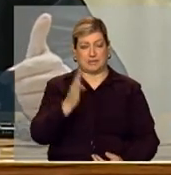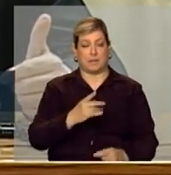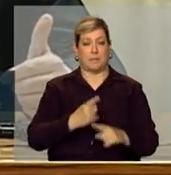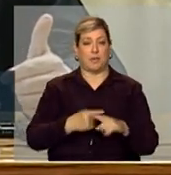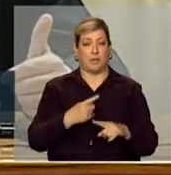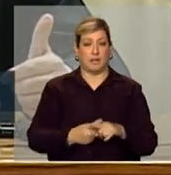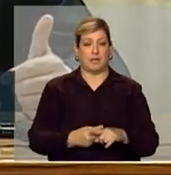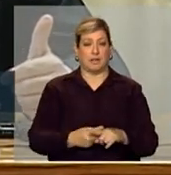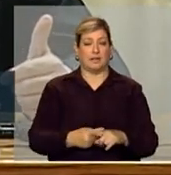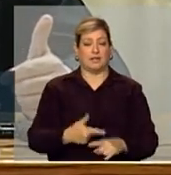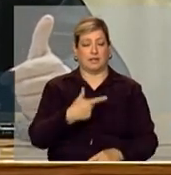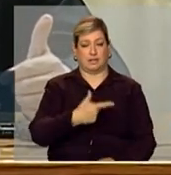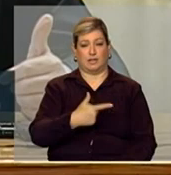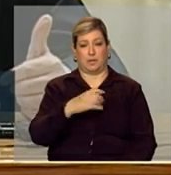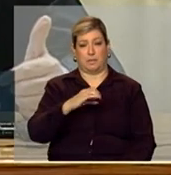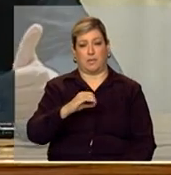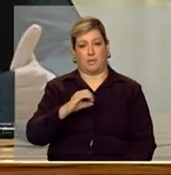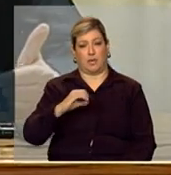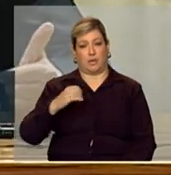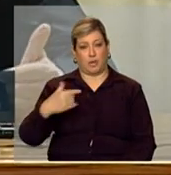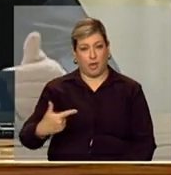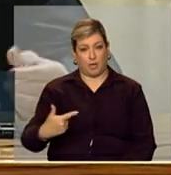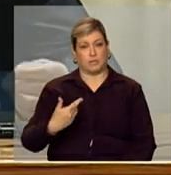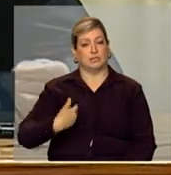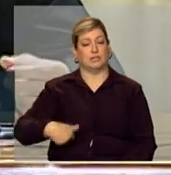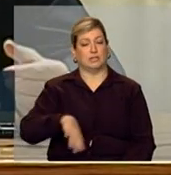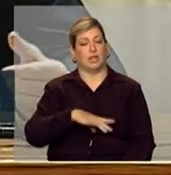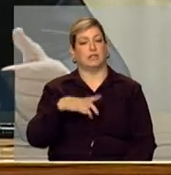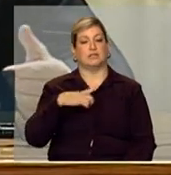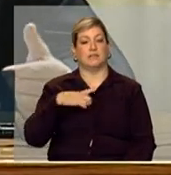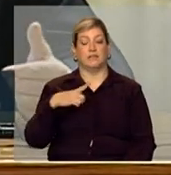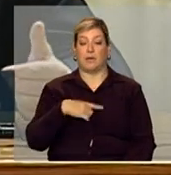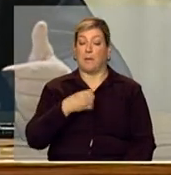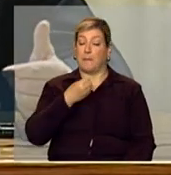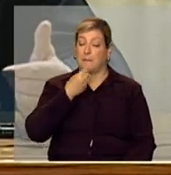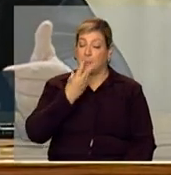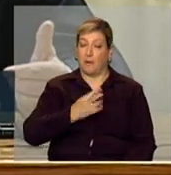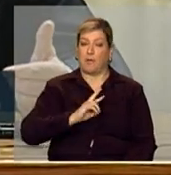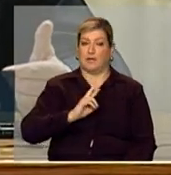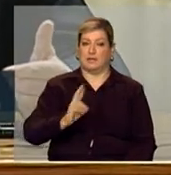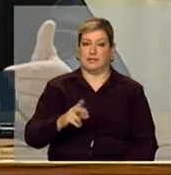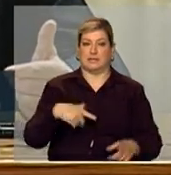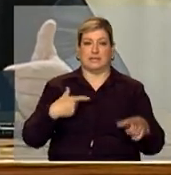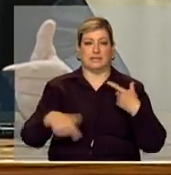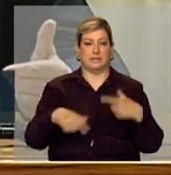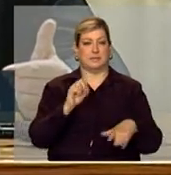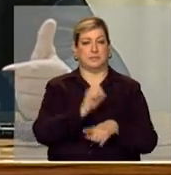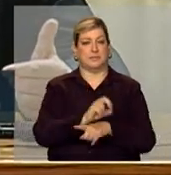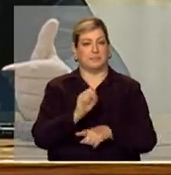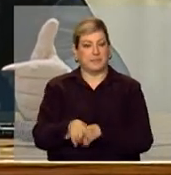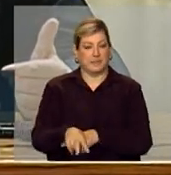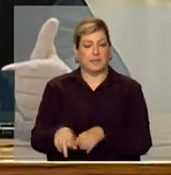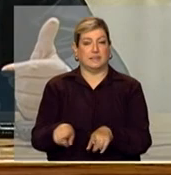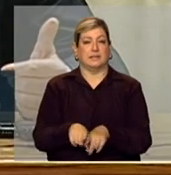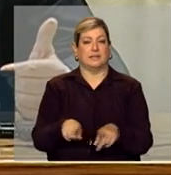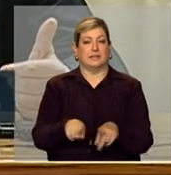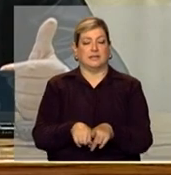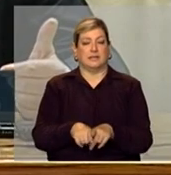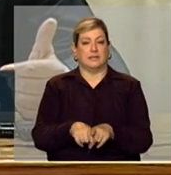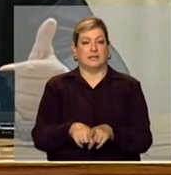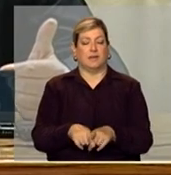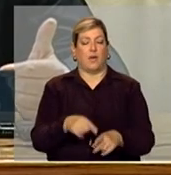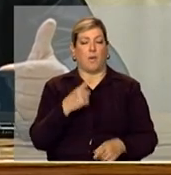em 2012 nós tivemos um excelente resultado de emprego nós tivemos a criação de